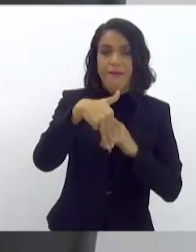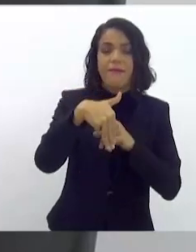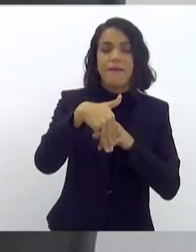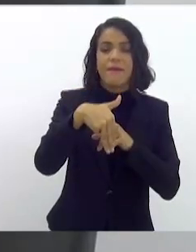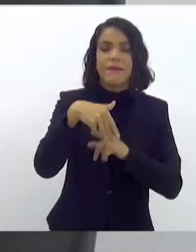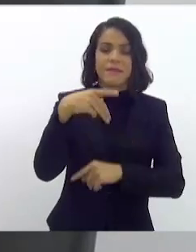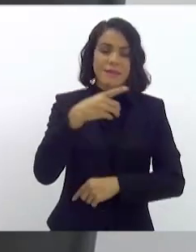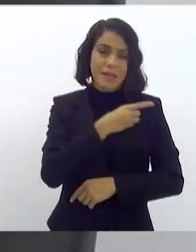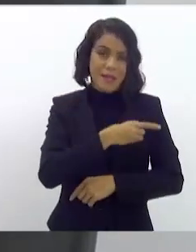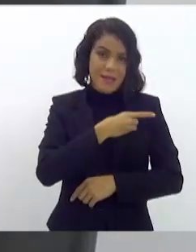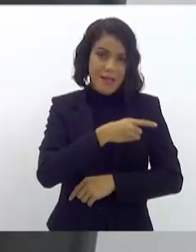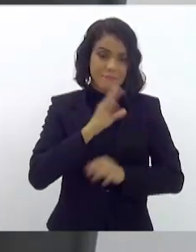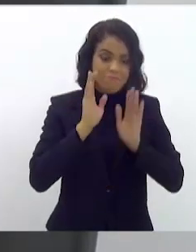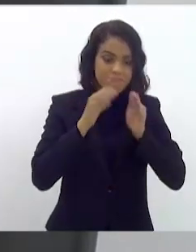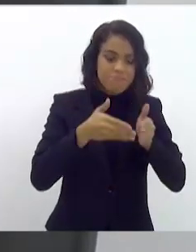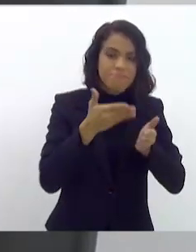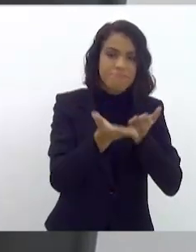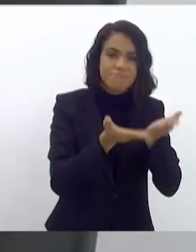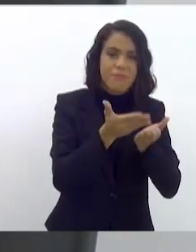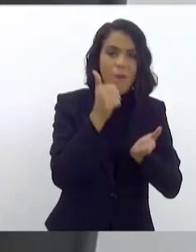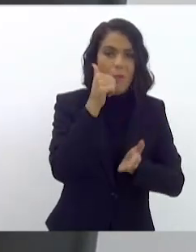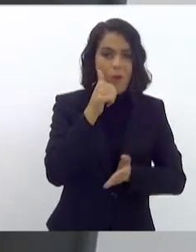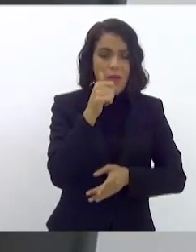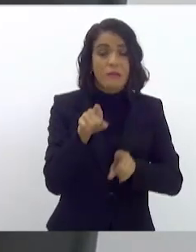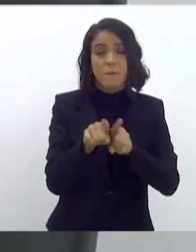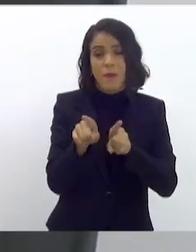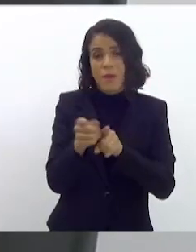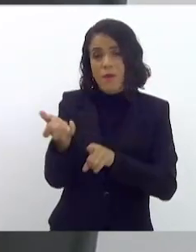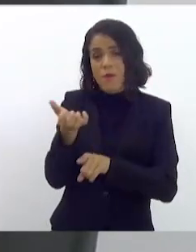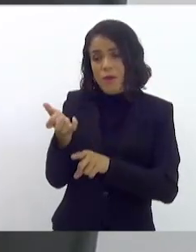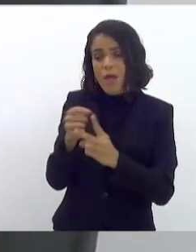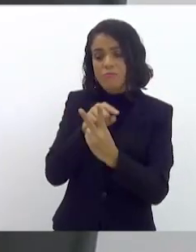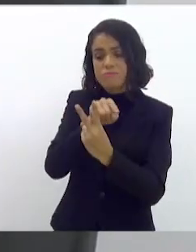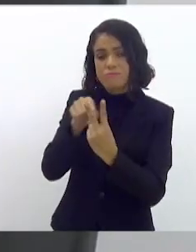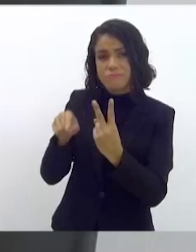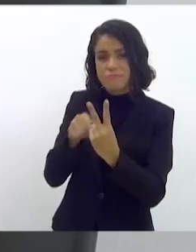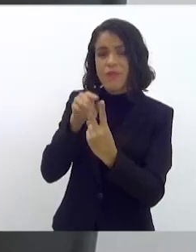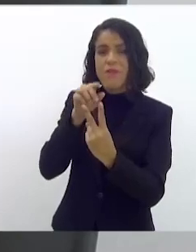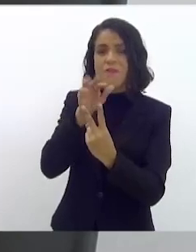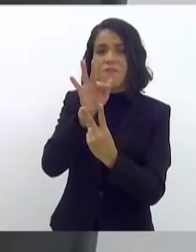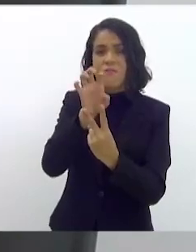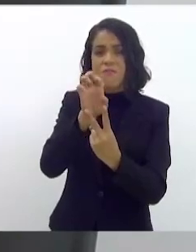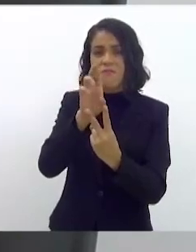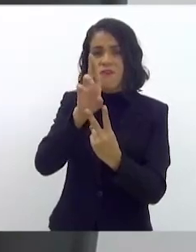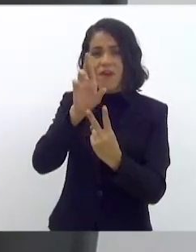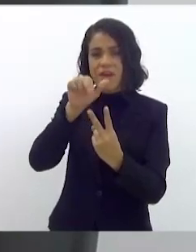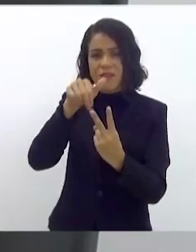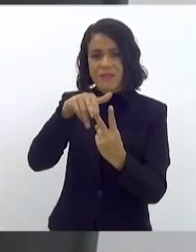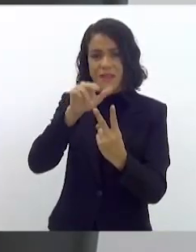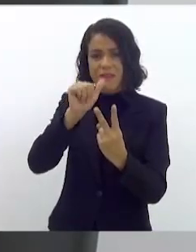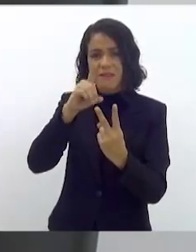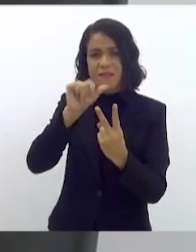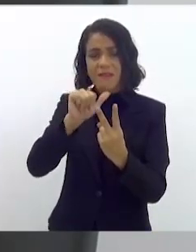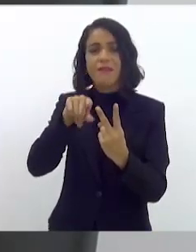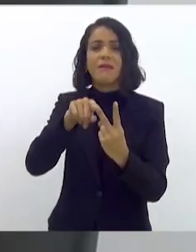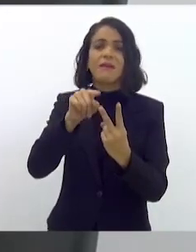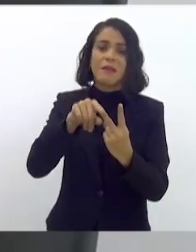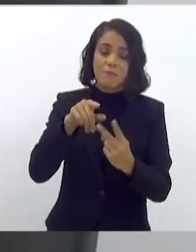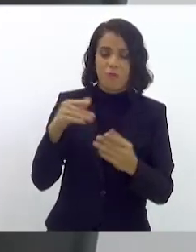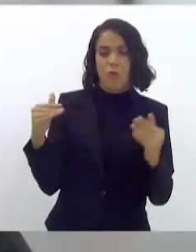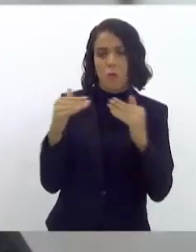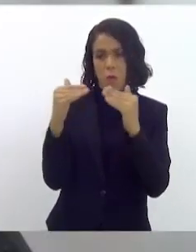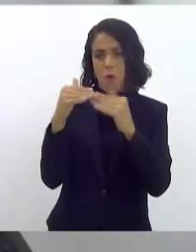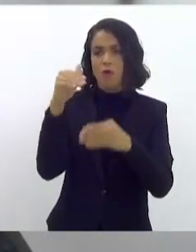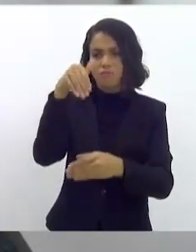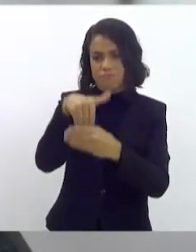a possibilidade de ouvir a doutora Gabriela e a doutora Fernanda Fernandes. Como vota a deputada Índia? Favorável,